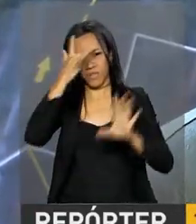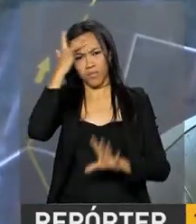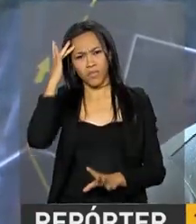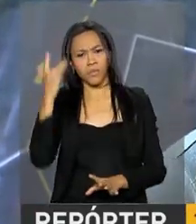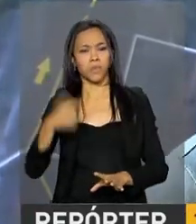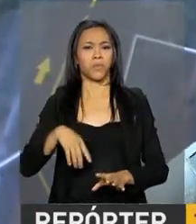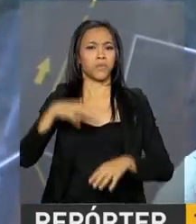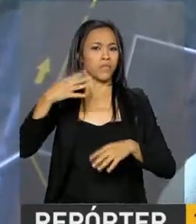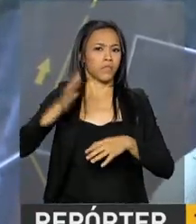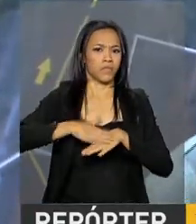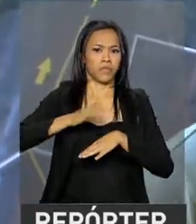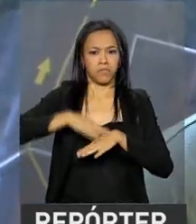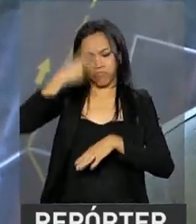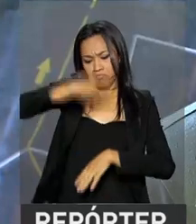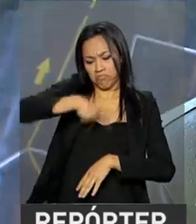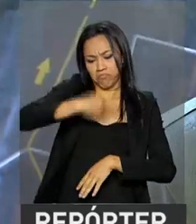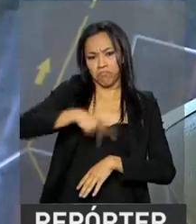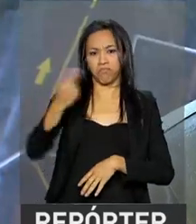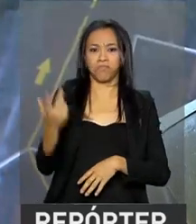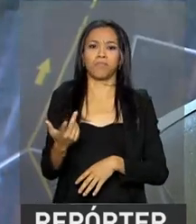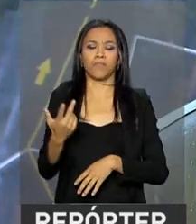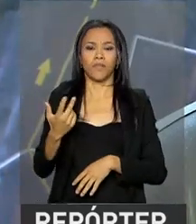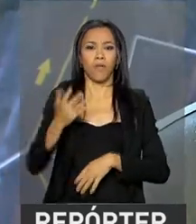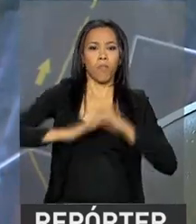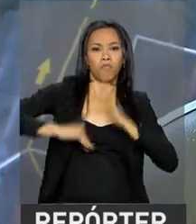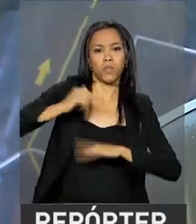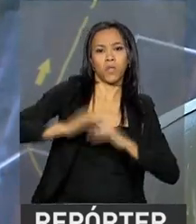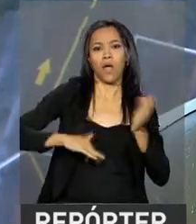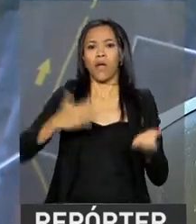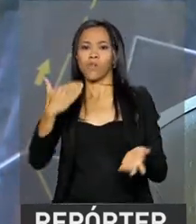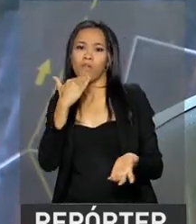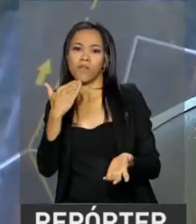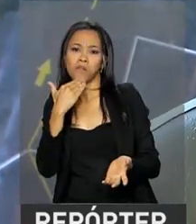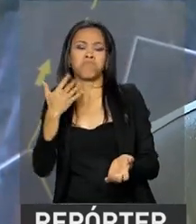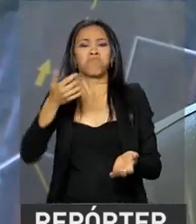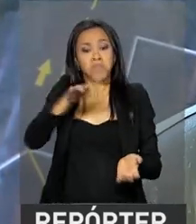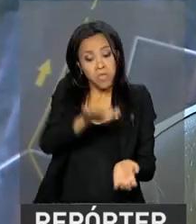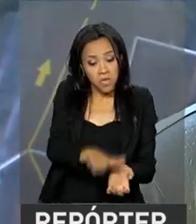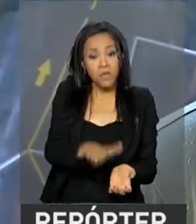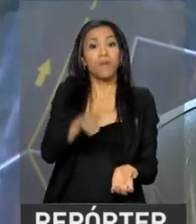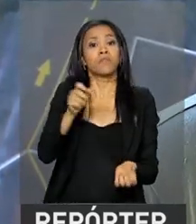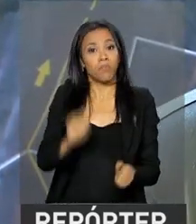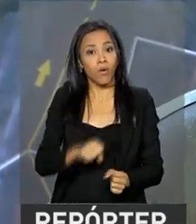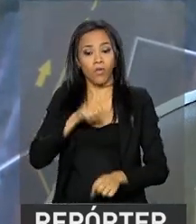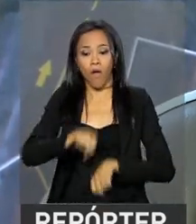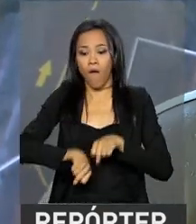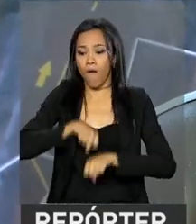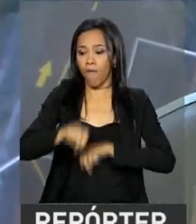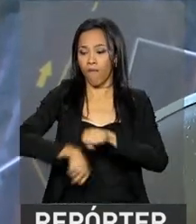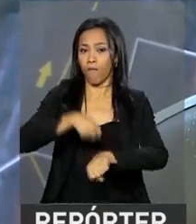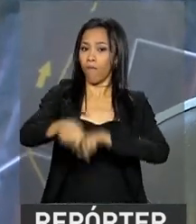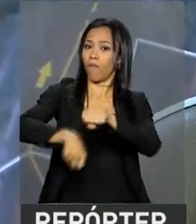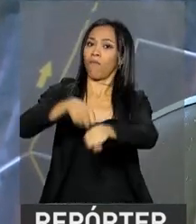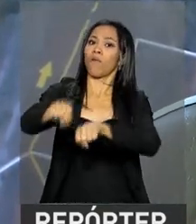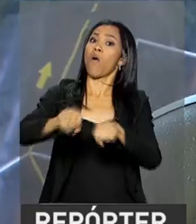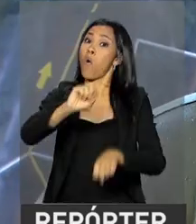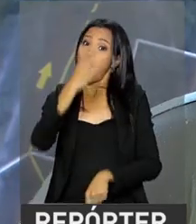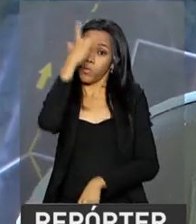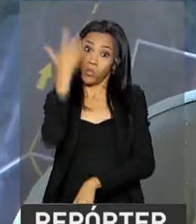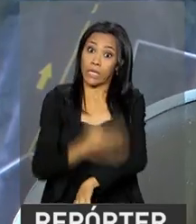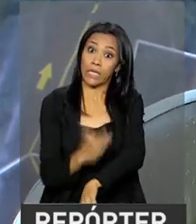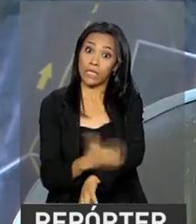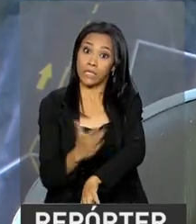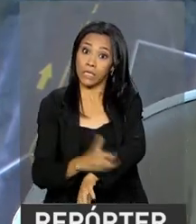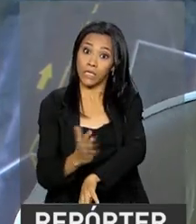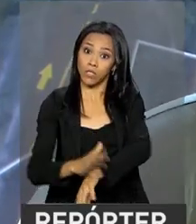condições físicas e capacidades técnicas, né? Da criança, que pode vir fazer um circuito de 5 km, até o pessoal que está treinando para competição